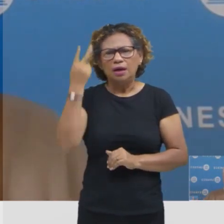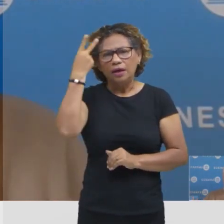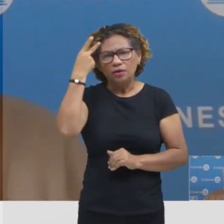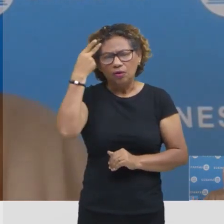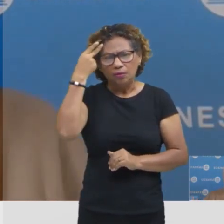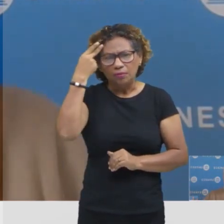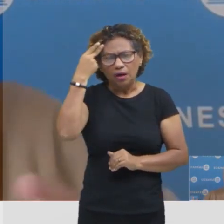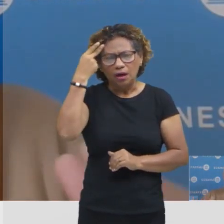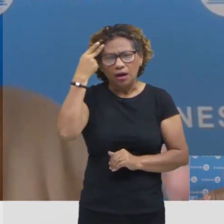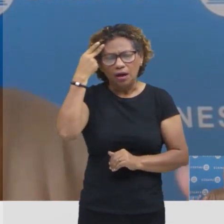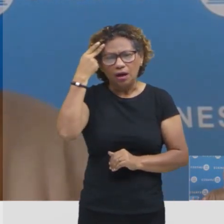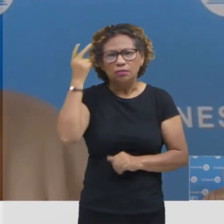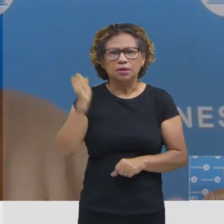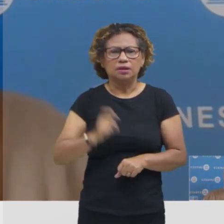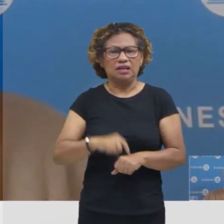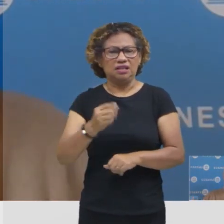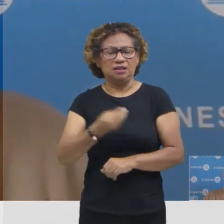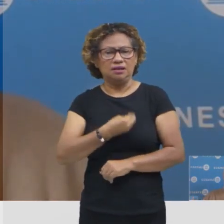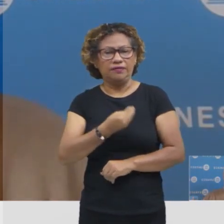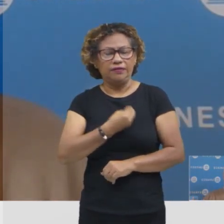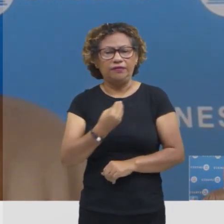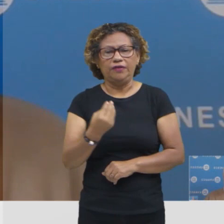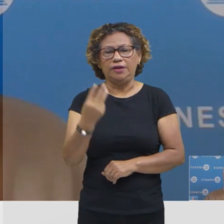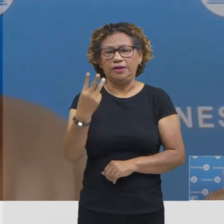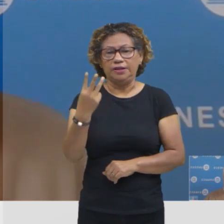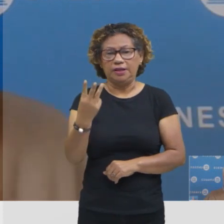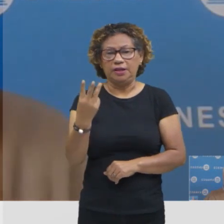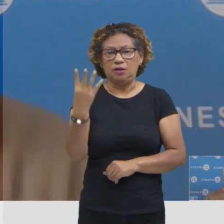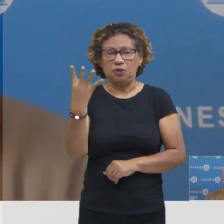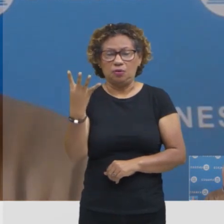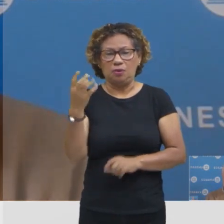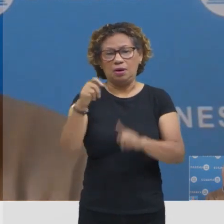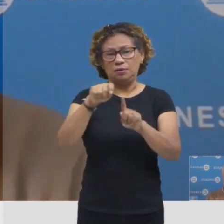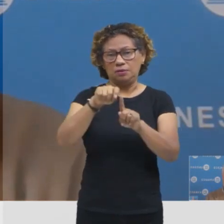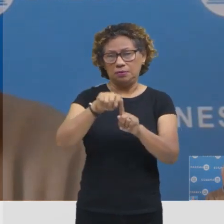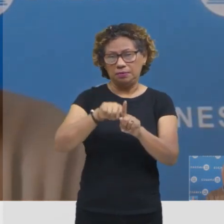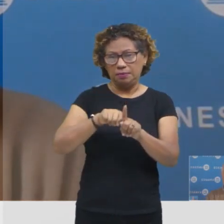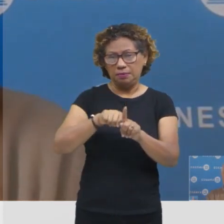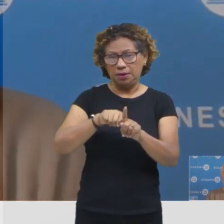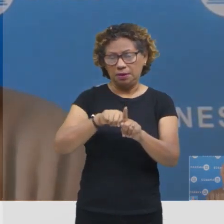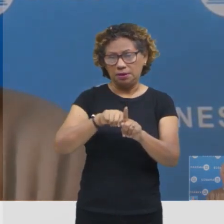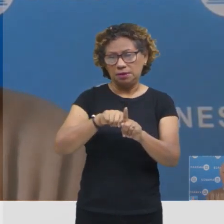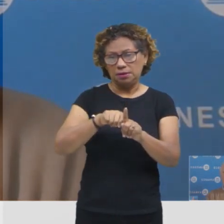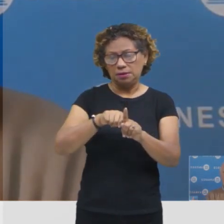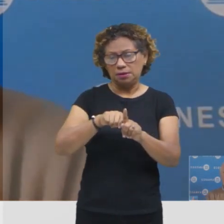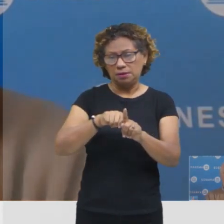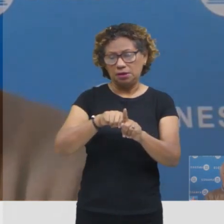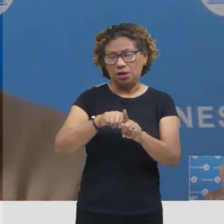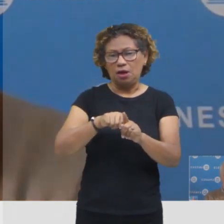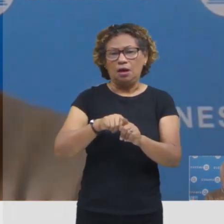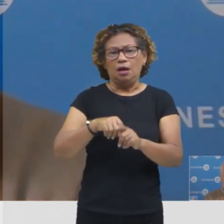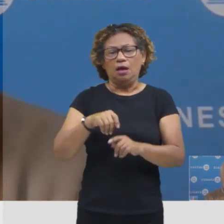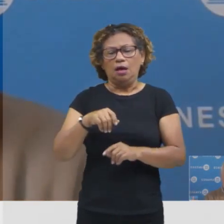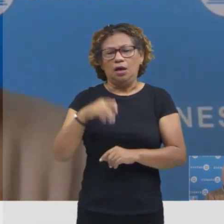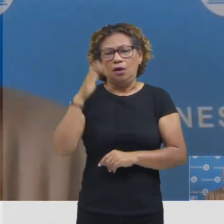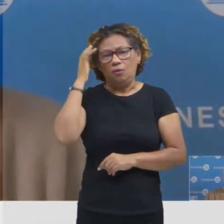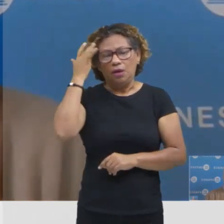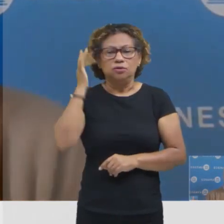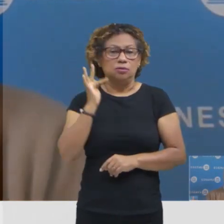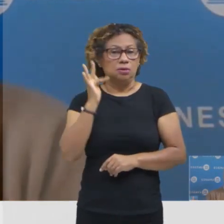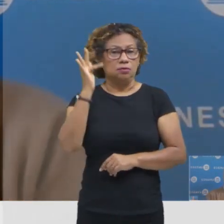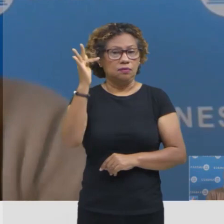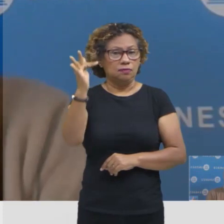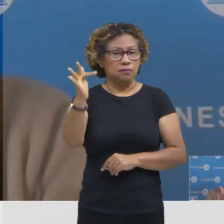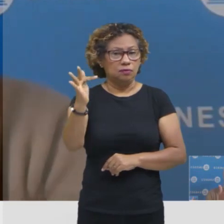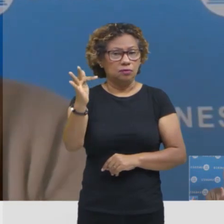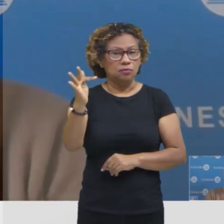estamos a viver durante estes 3, 4 ou 5 meses para o futuro. Creio que no futuro